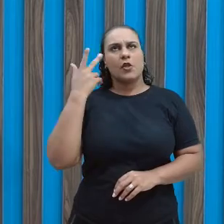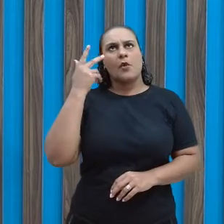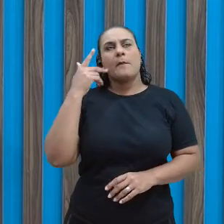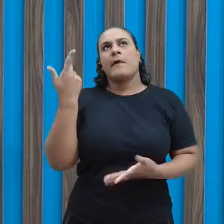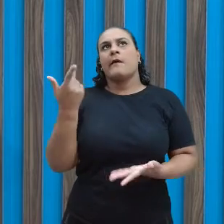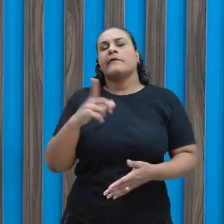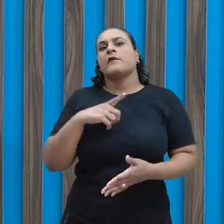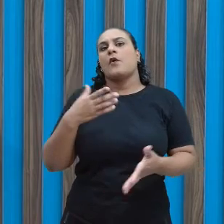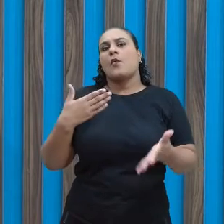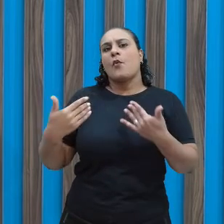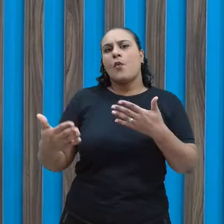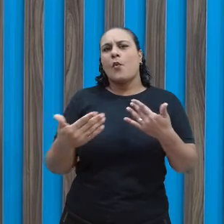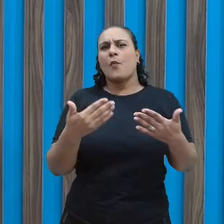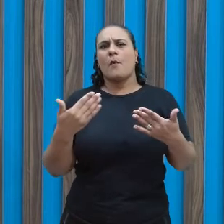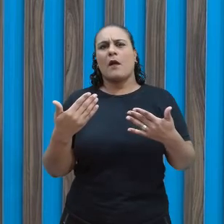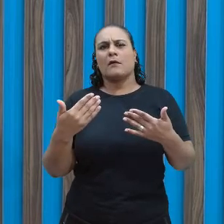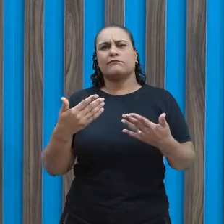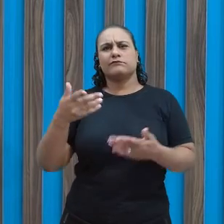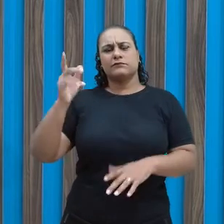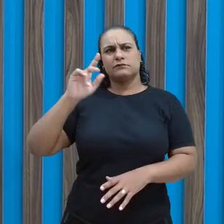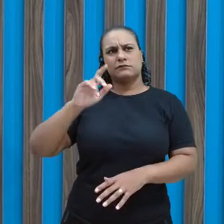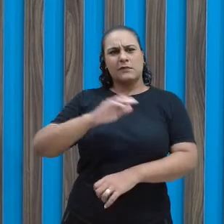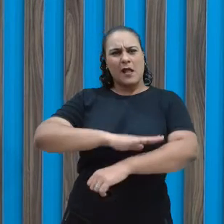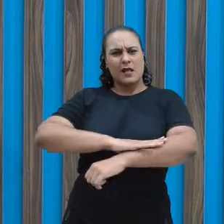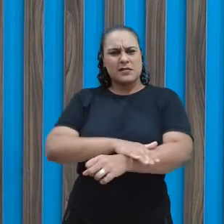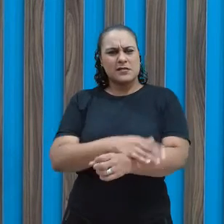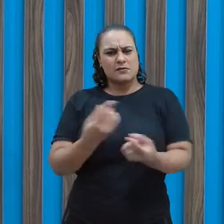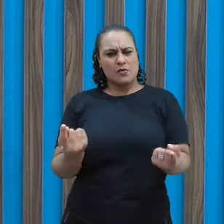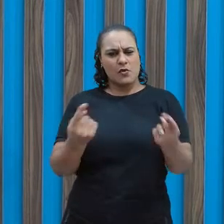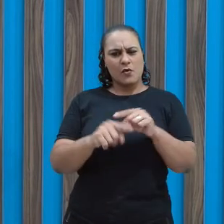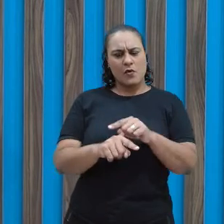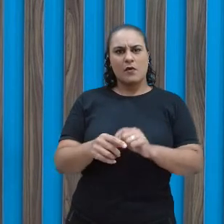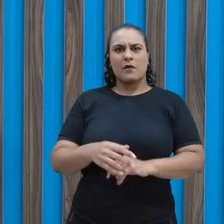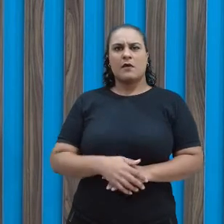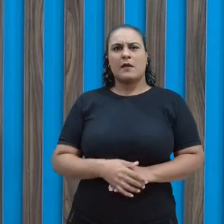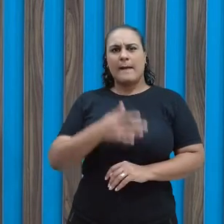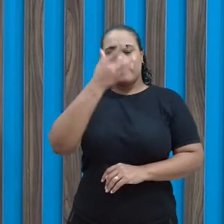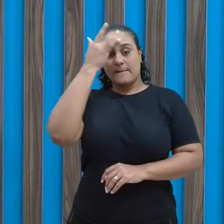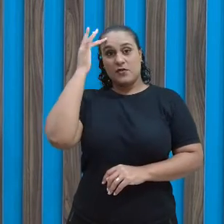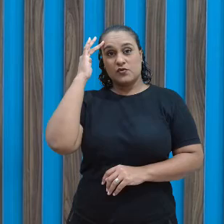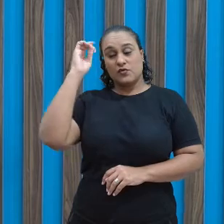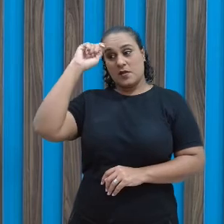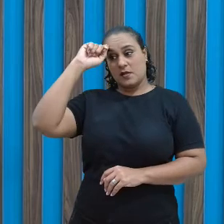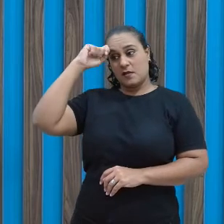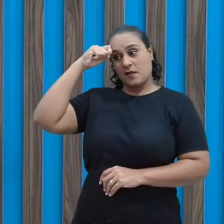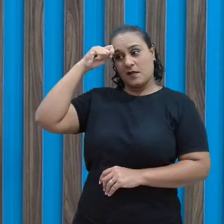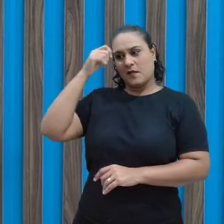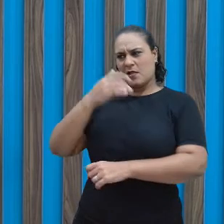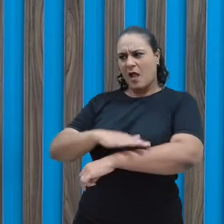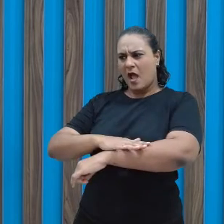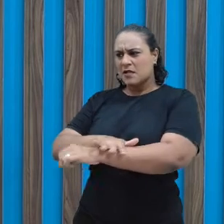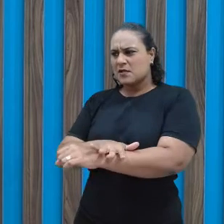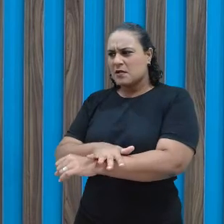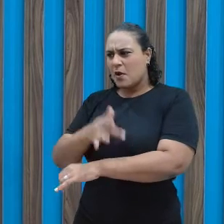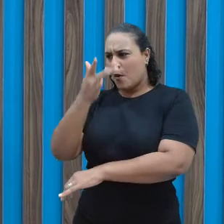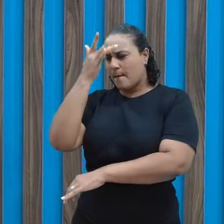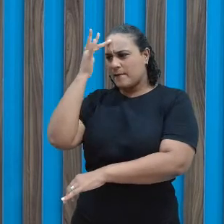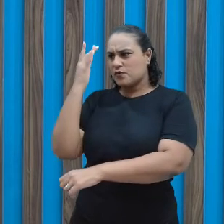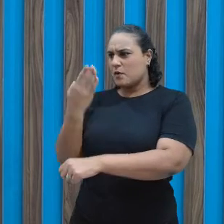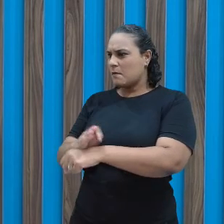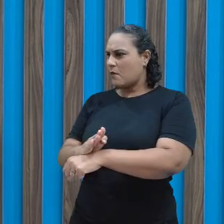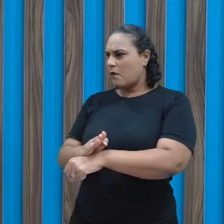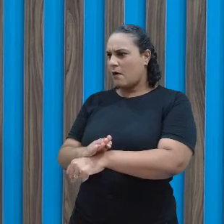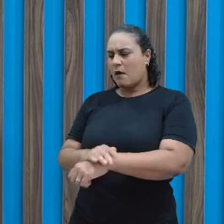de um racismo reverso. Pessoas negras terem racismo com pessoas brancas. Isso é uma idiotice, viu,